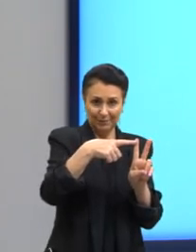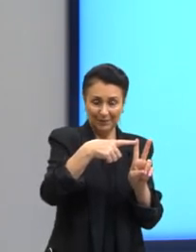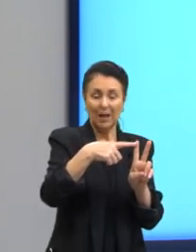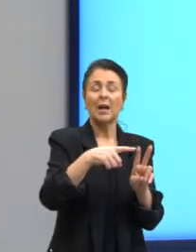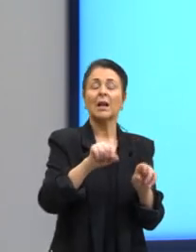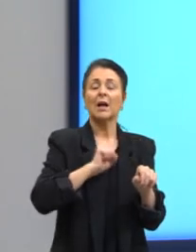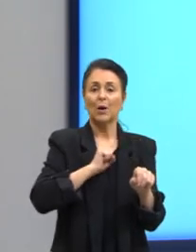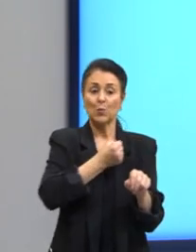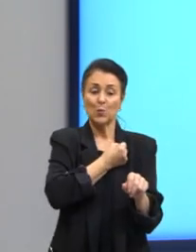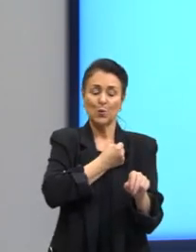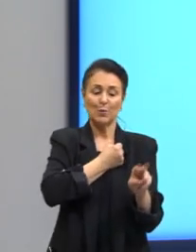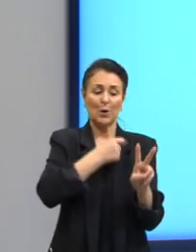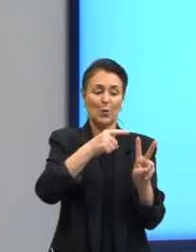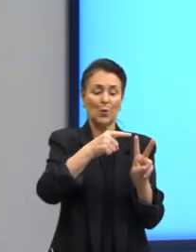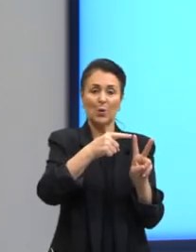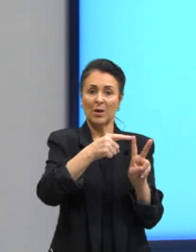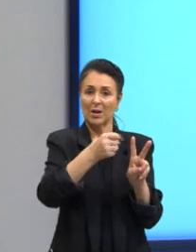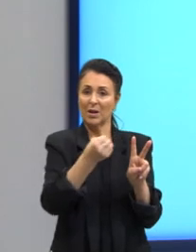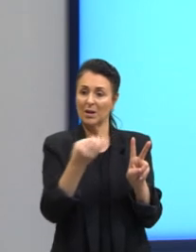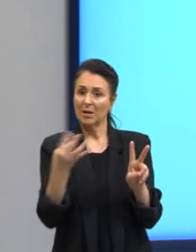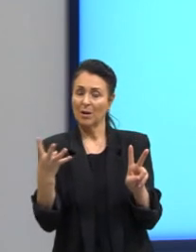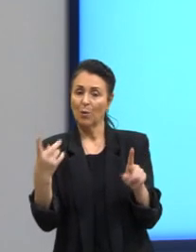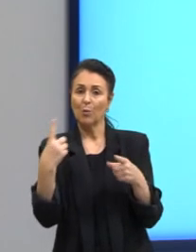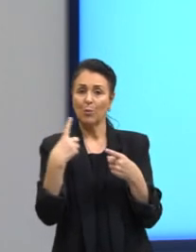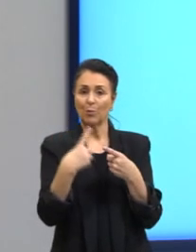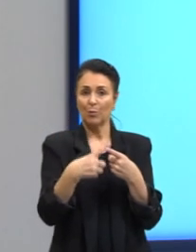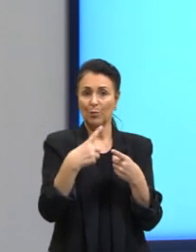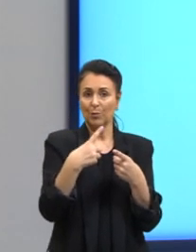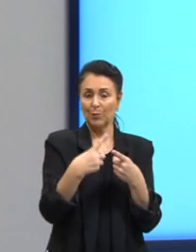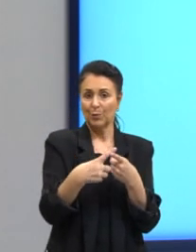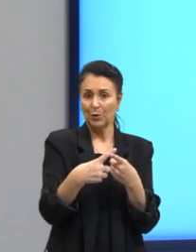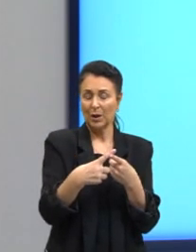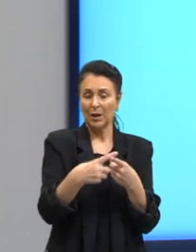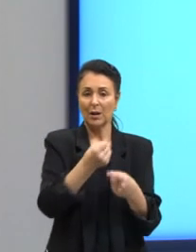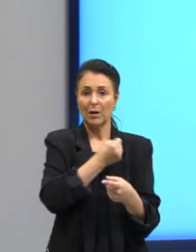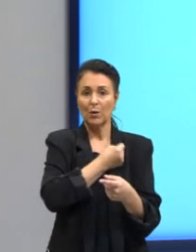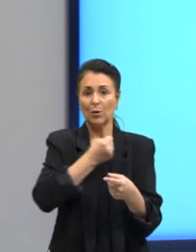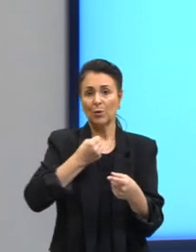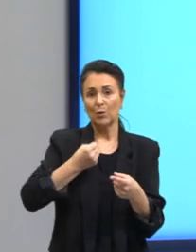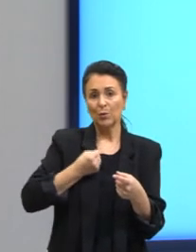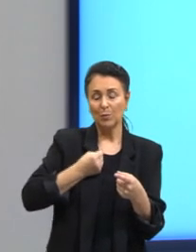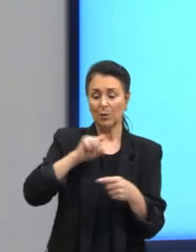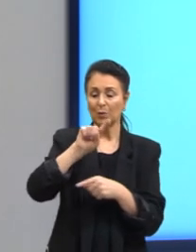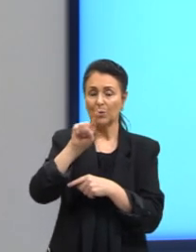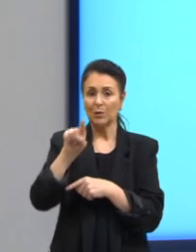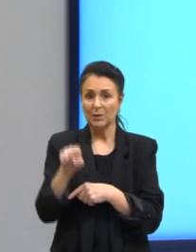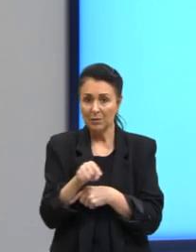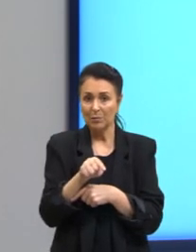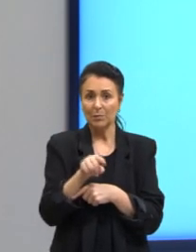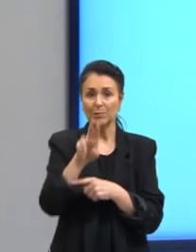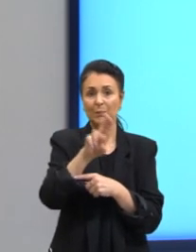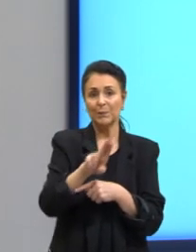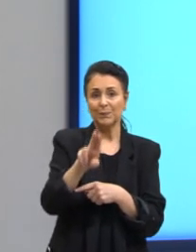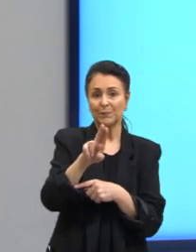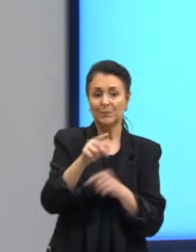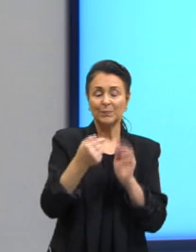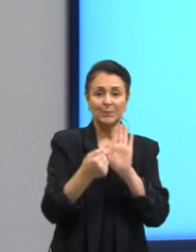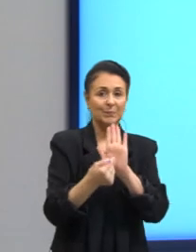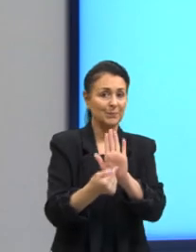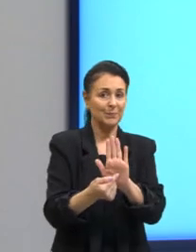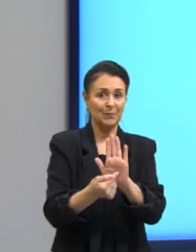por quê Porque ela não ela é uma uma um número então decimal com, que não